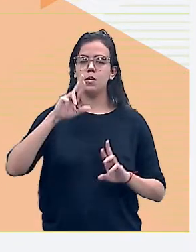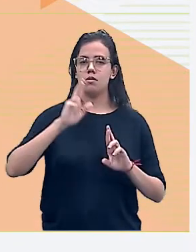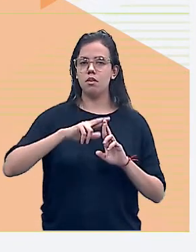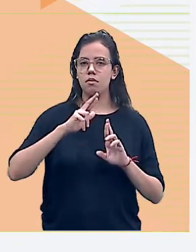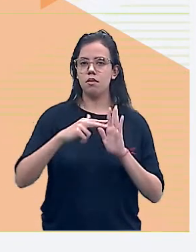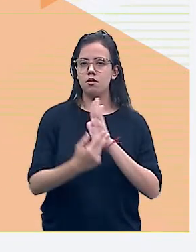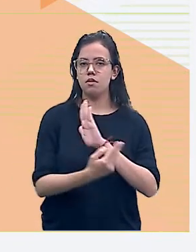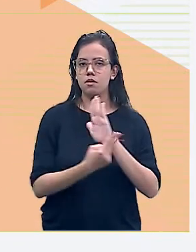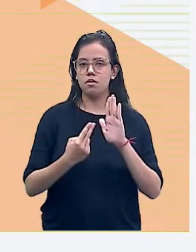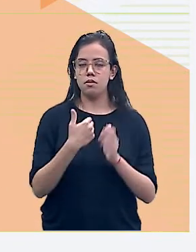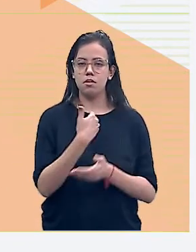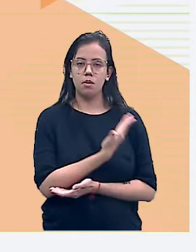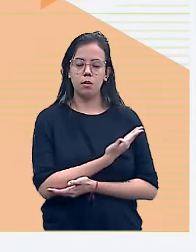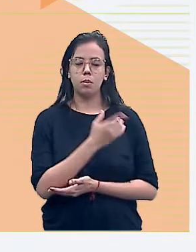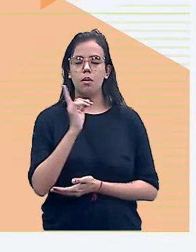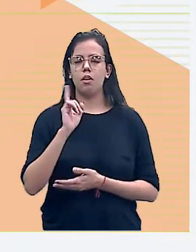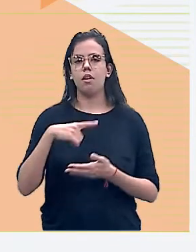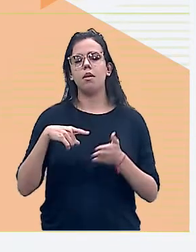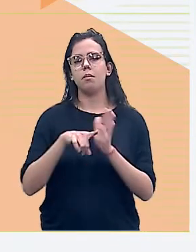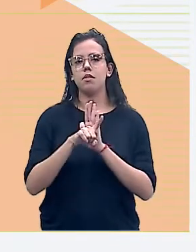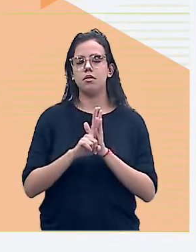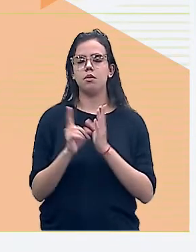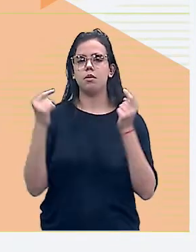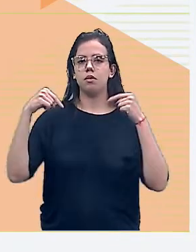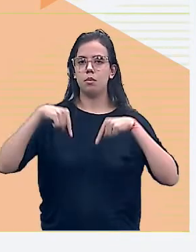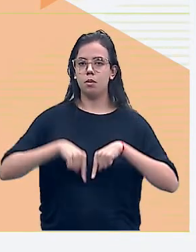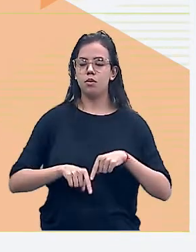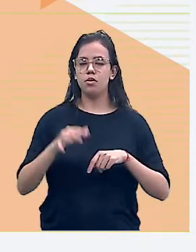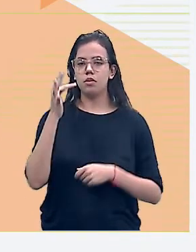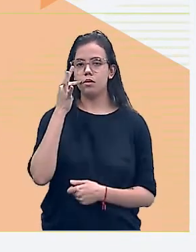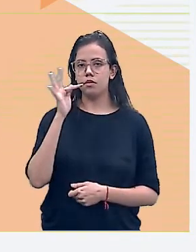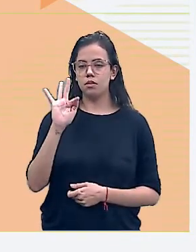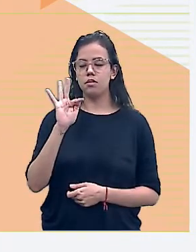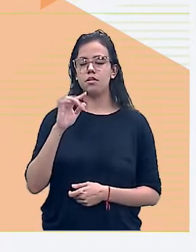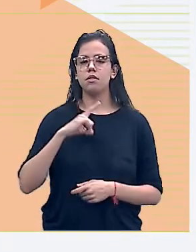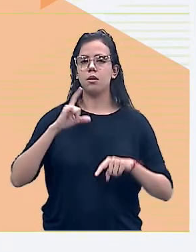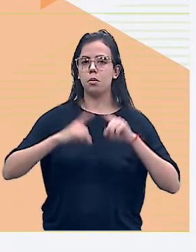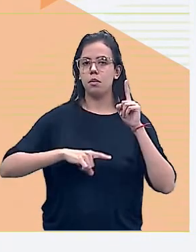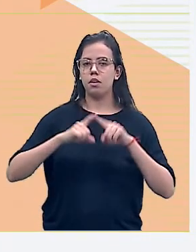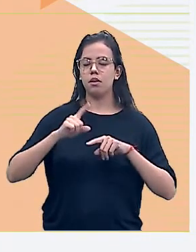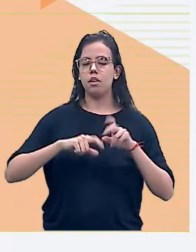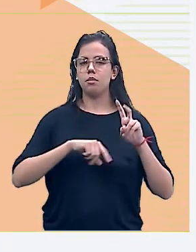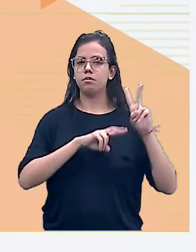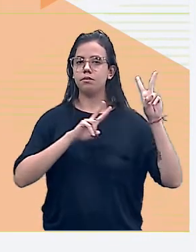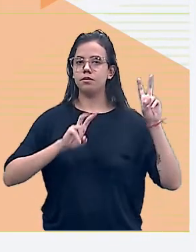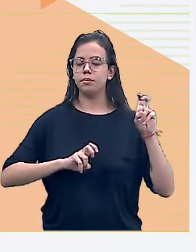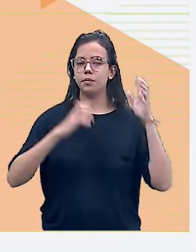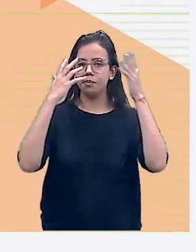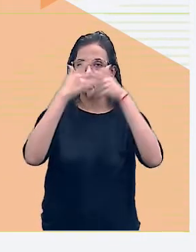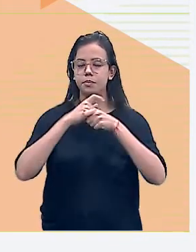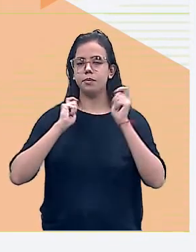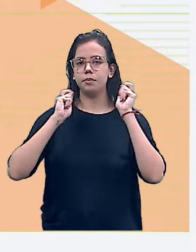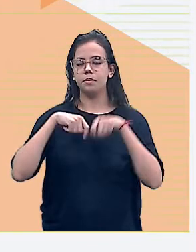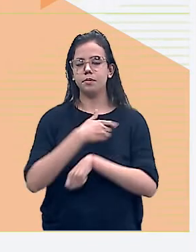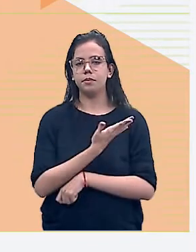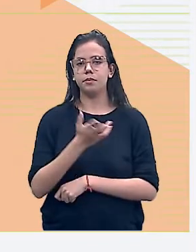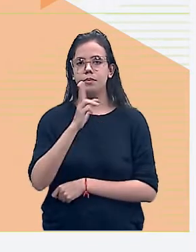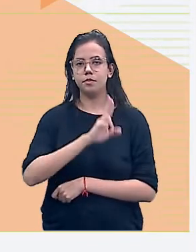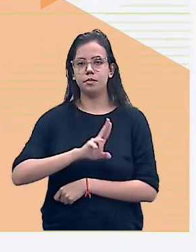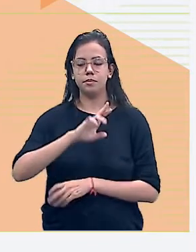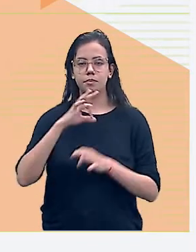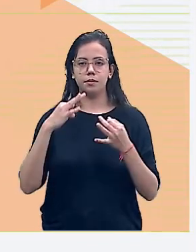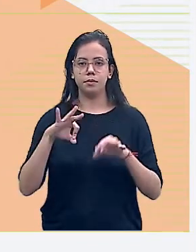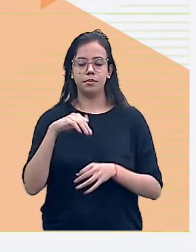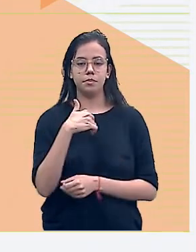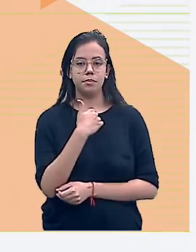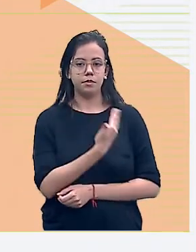esse autor que é um antropólogo francês Marcel mauss trouxe para vocês aqui no material a situação bem bonitinha para que vocês utilizem